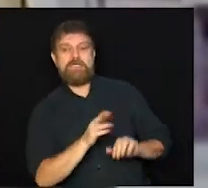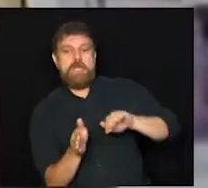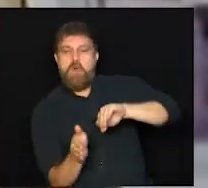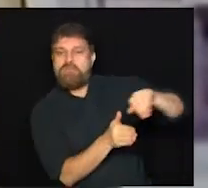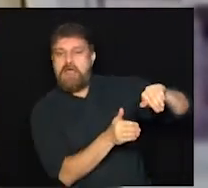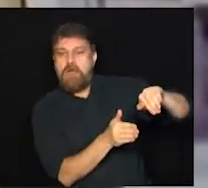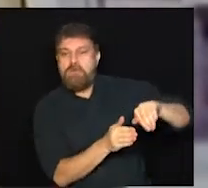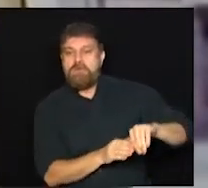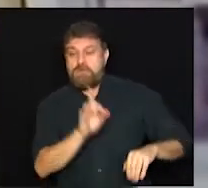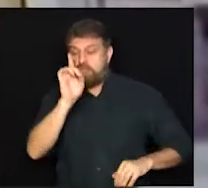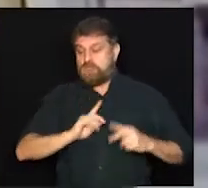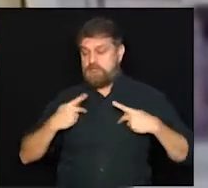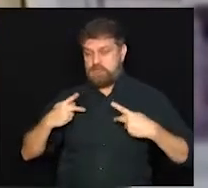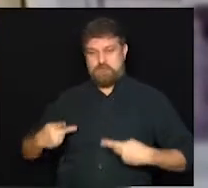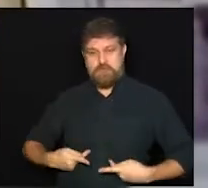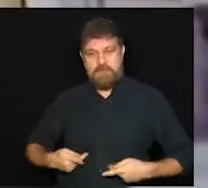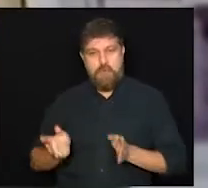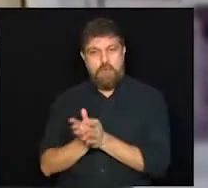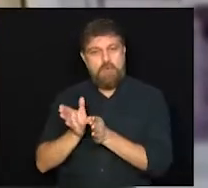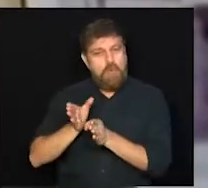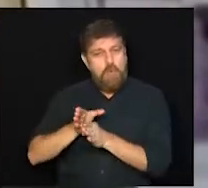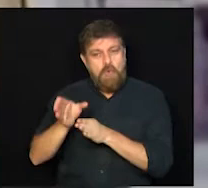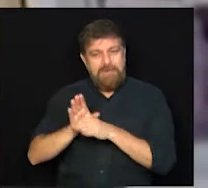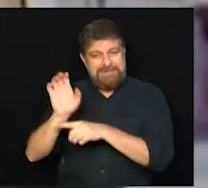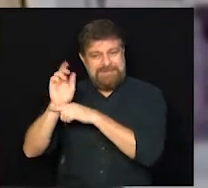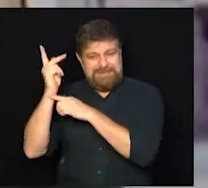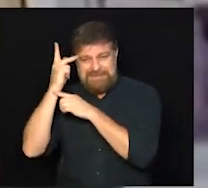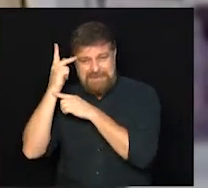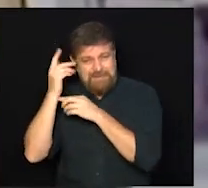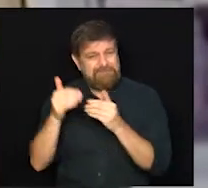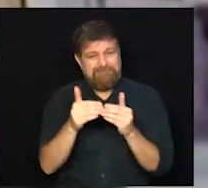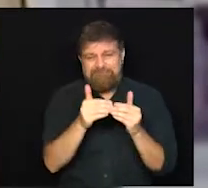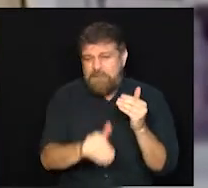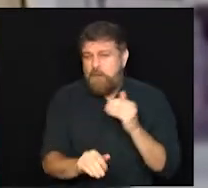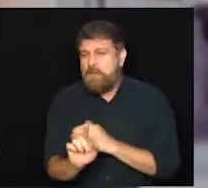O Conselho não é favorável